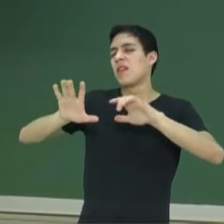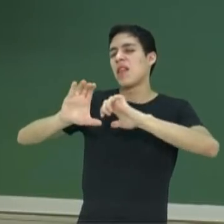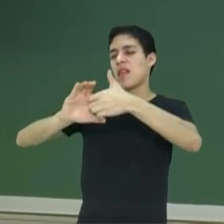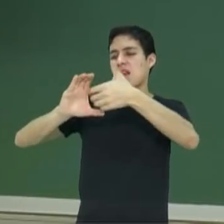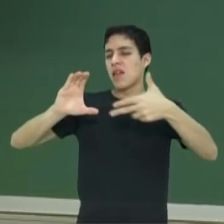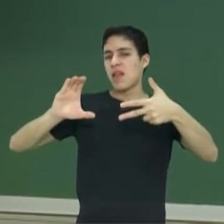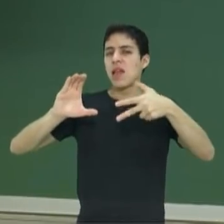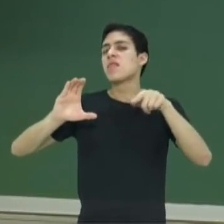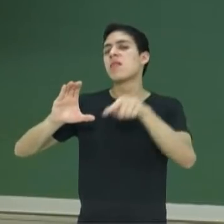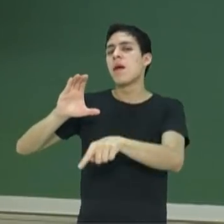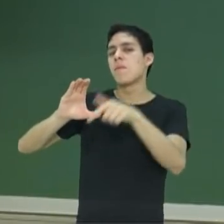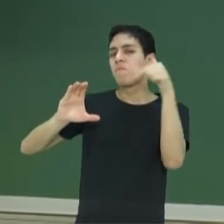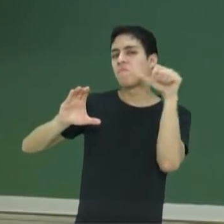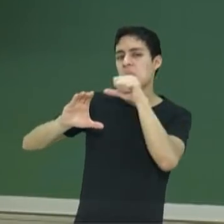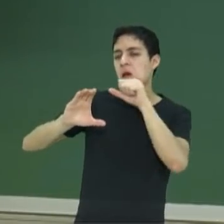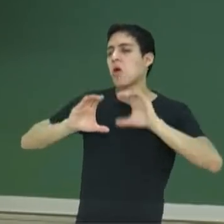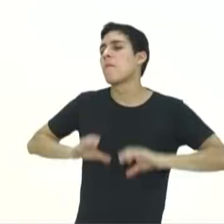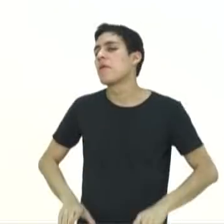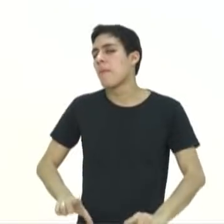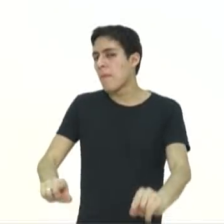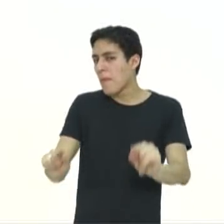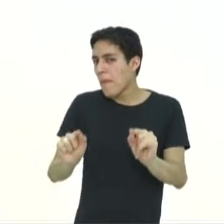sobre o comportamento da mãe. Responda.